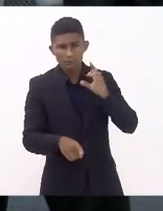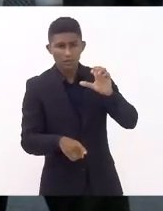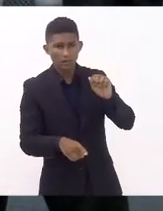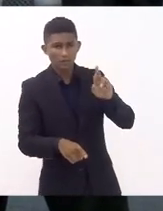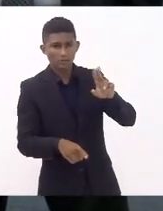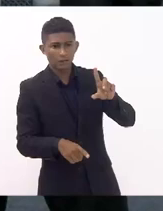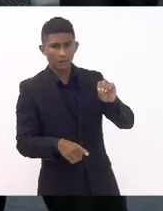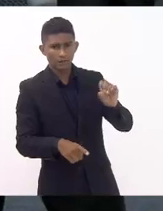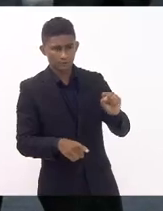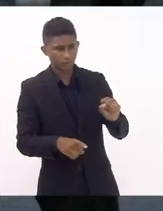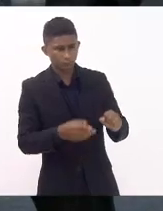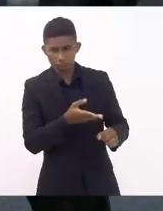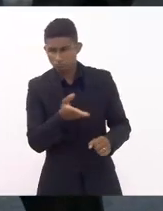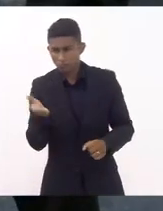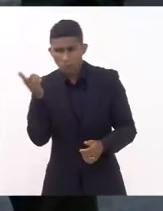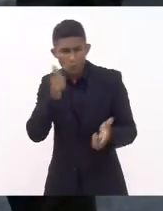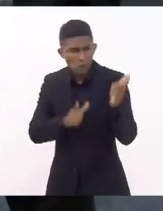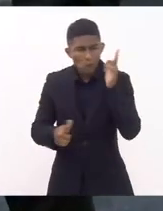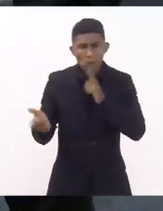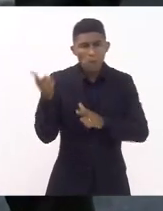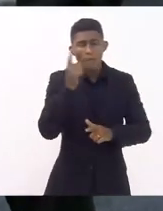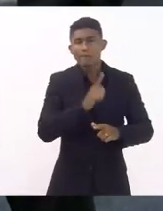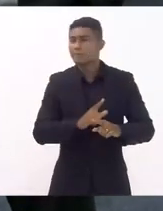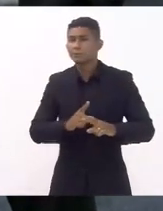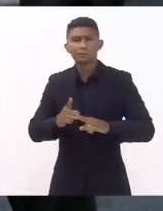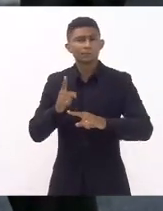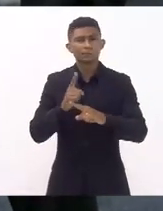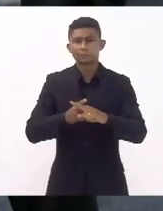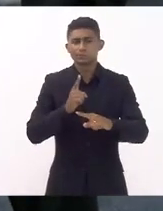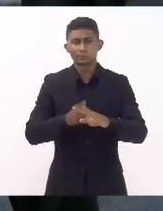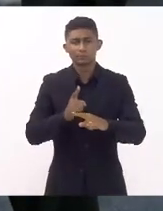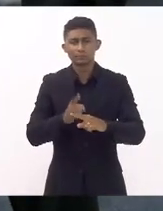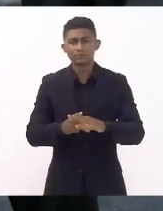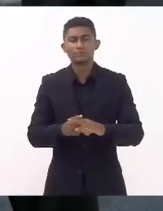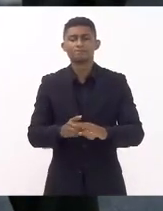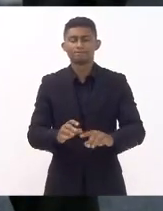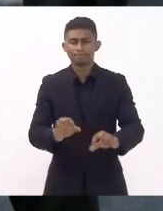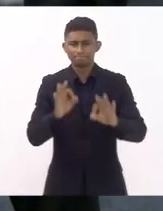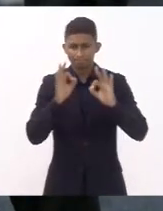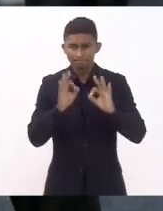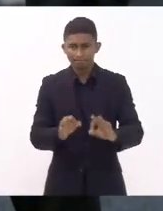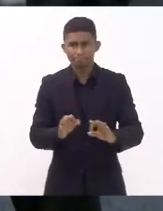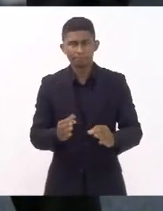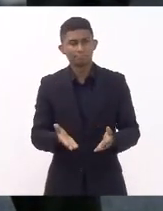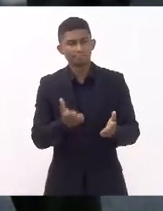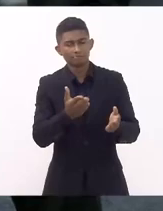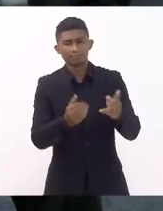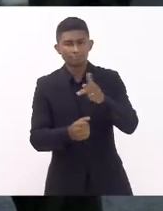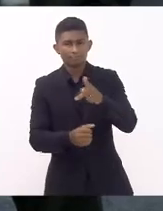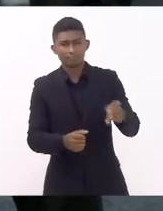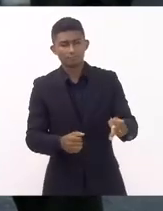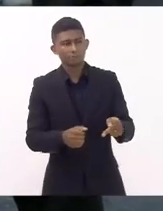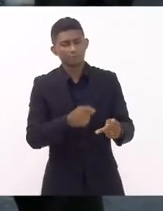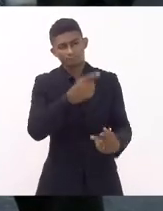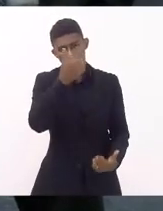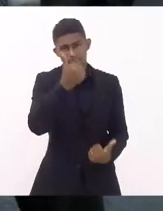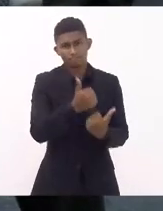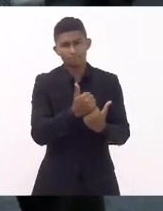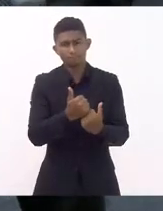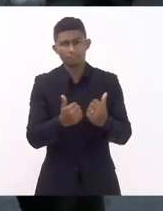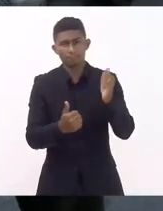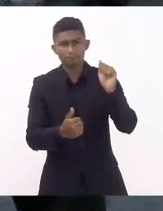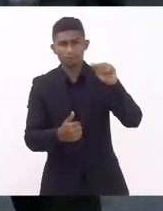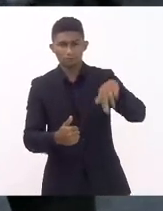Augusto, seria possível se não tivesse o apoio incondicional do presidente da Assembleia Legislativa, deputado